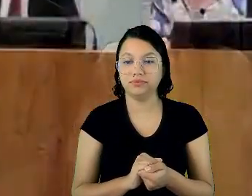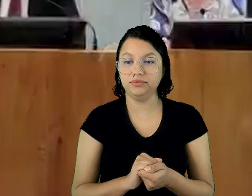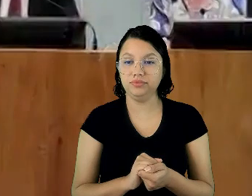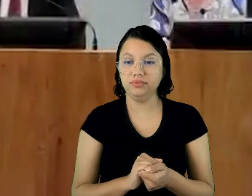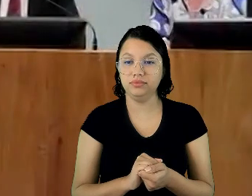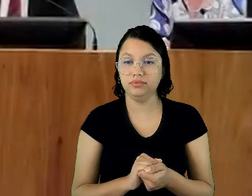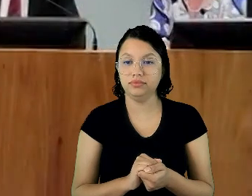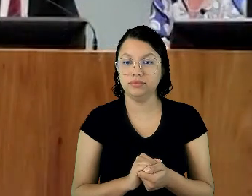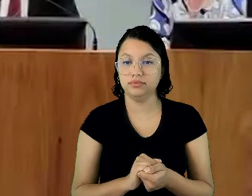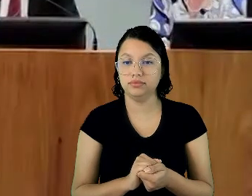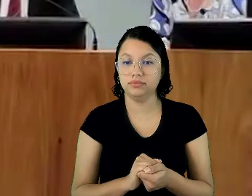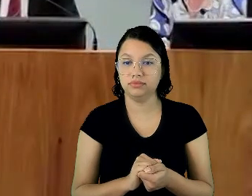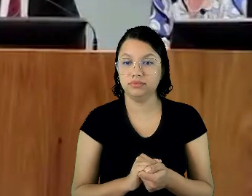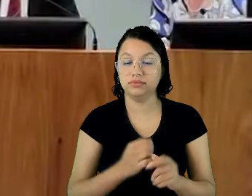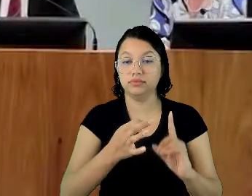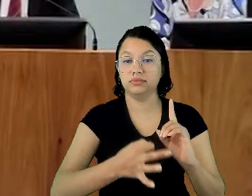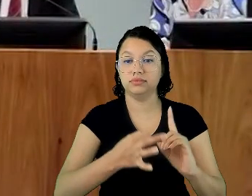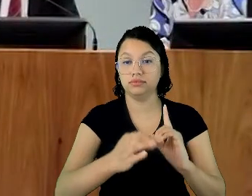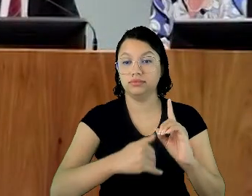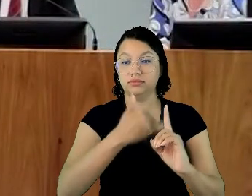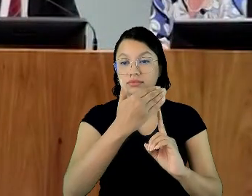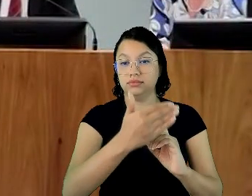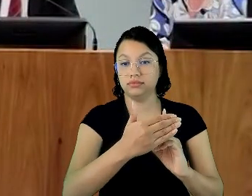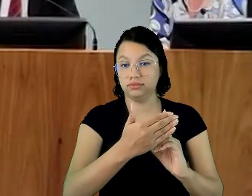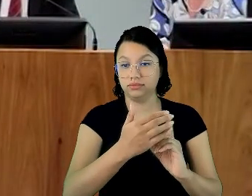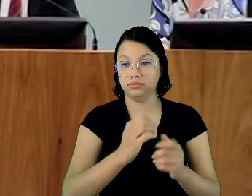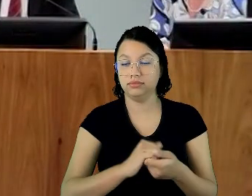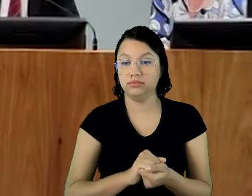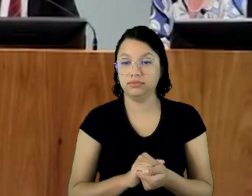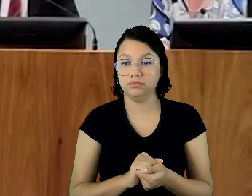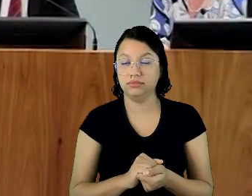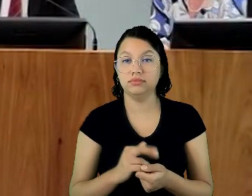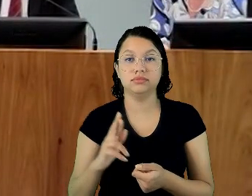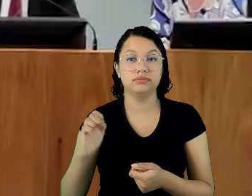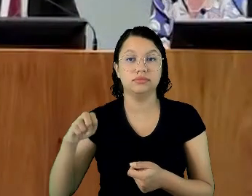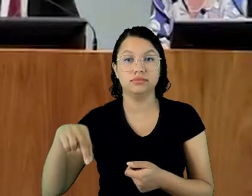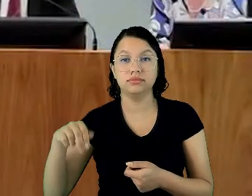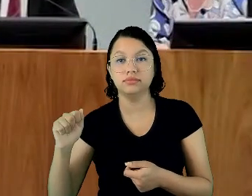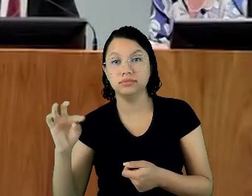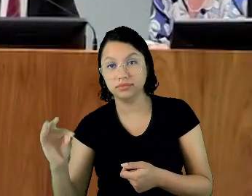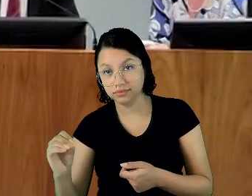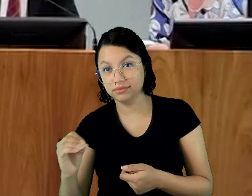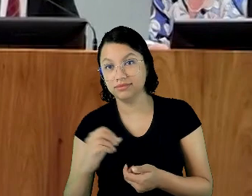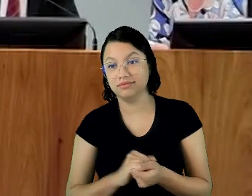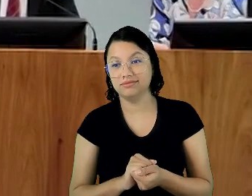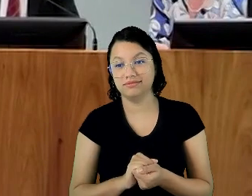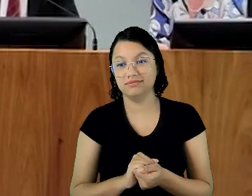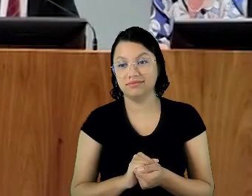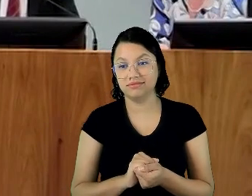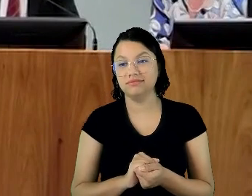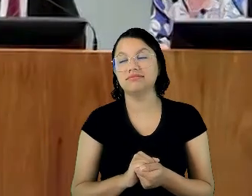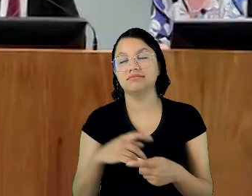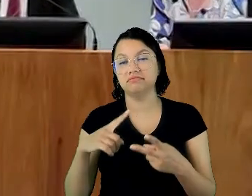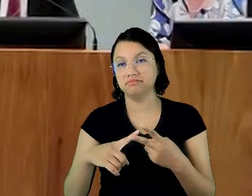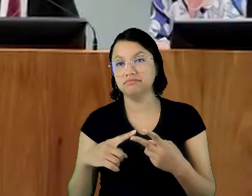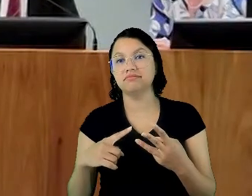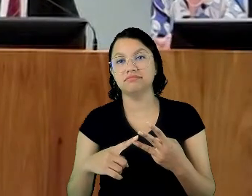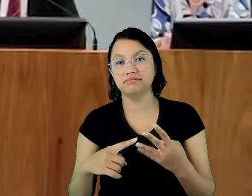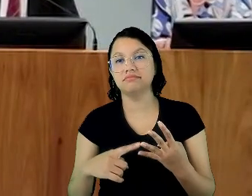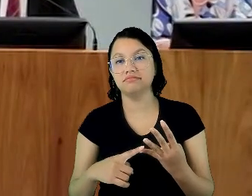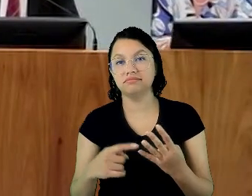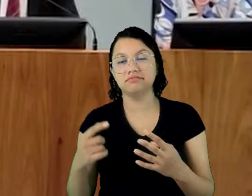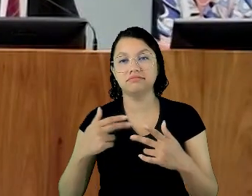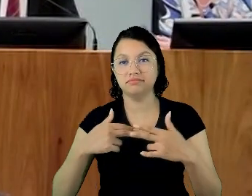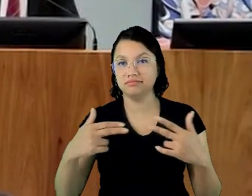desembargador Renato Lotufo, Antônio Morimoto, João Consolim, Alessandro de Aféria,